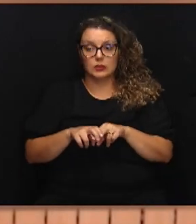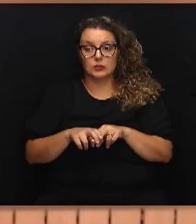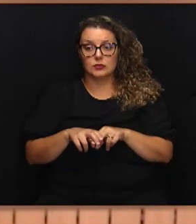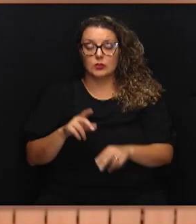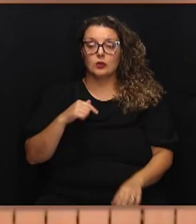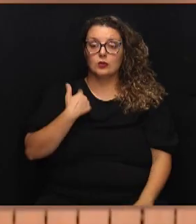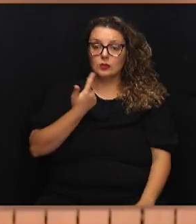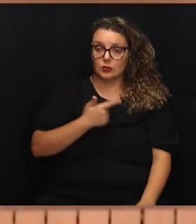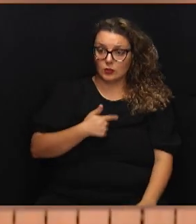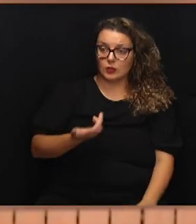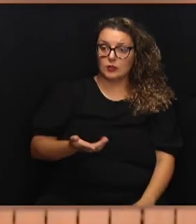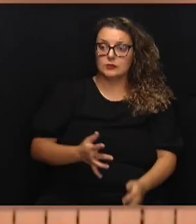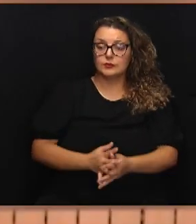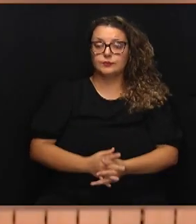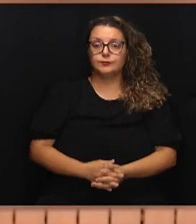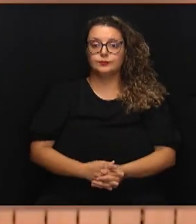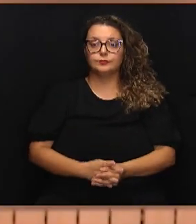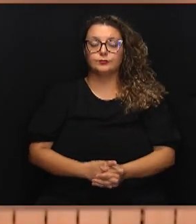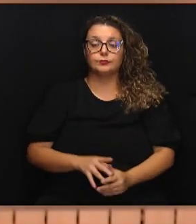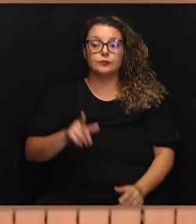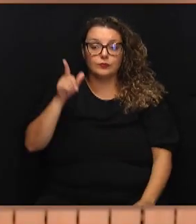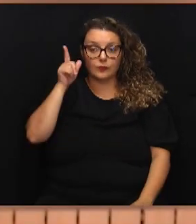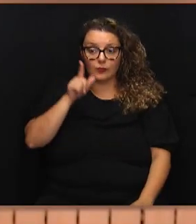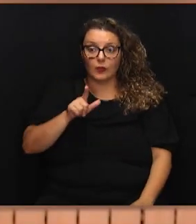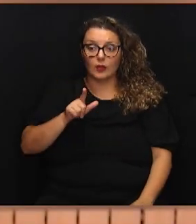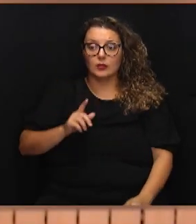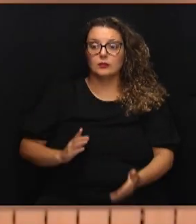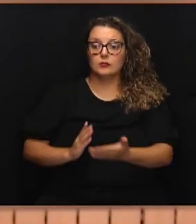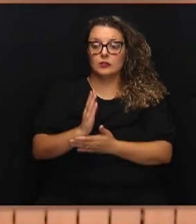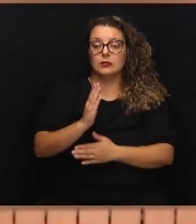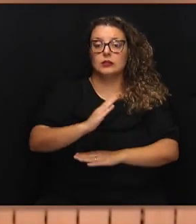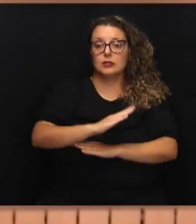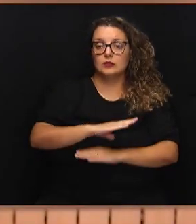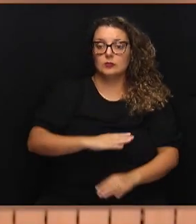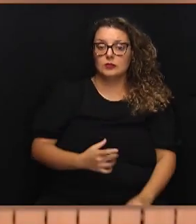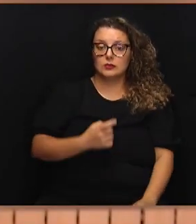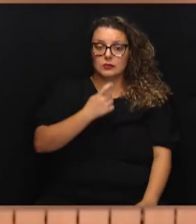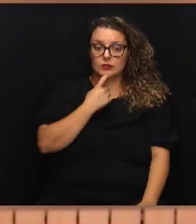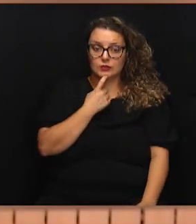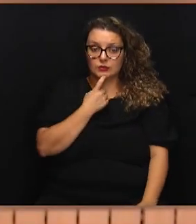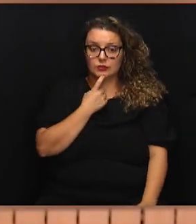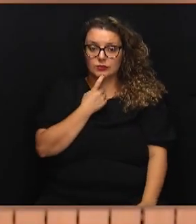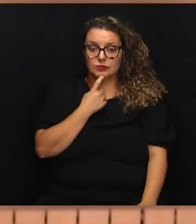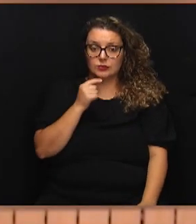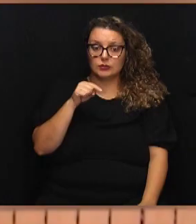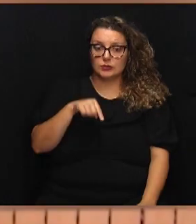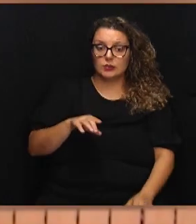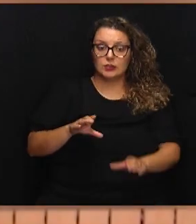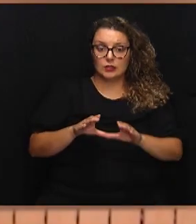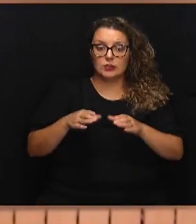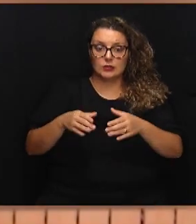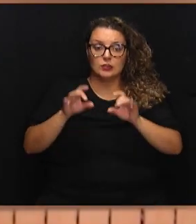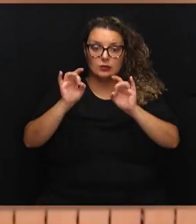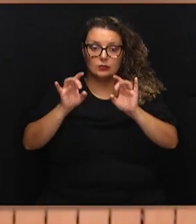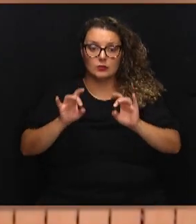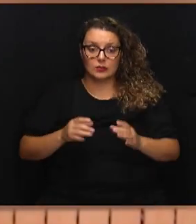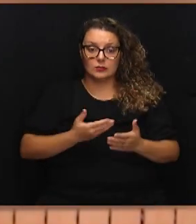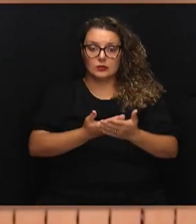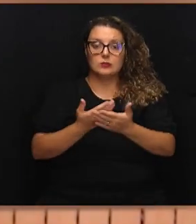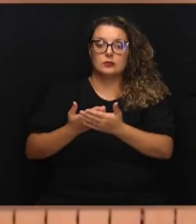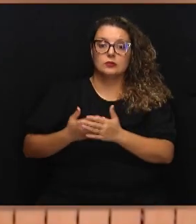nós, então, conseguimos aprovar aqui na Câmara Municipal de Campinas essa comissão de estudos para